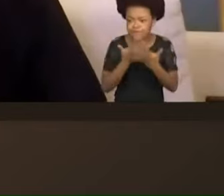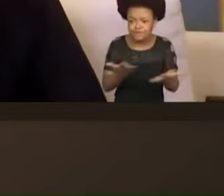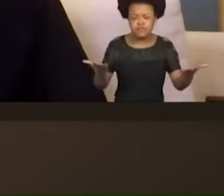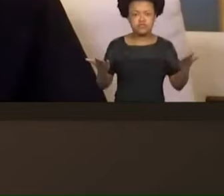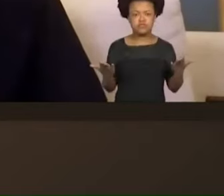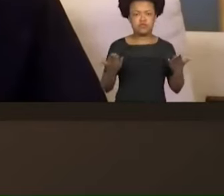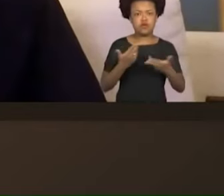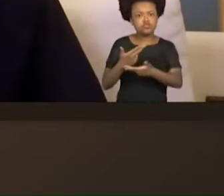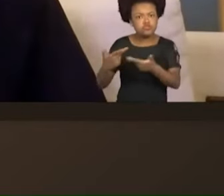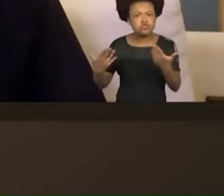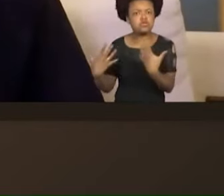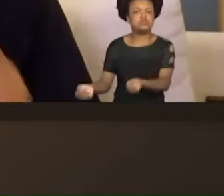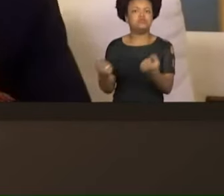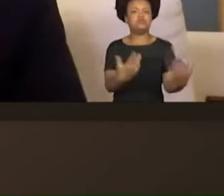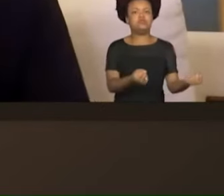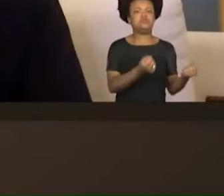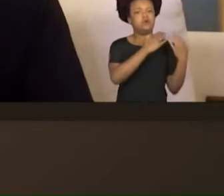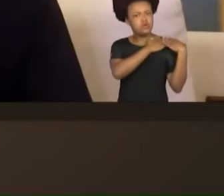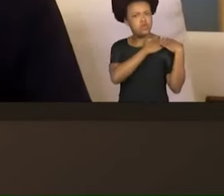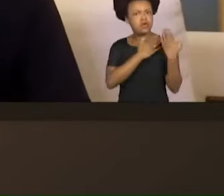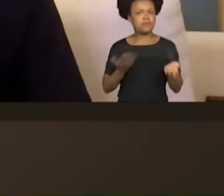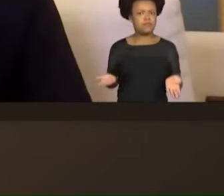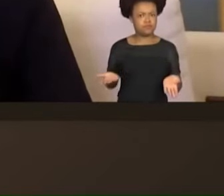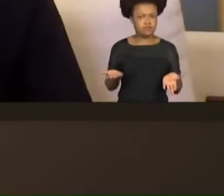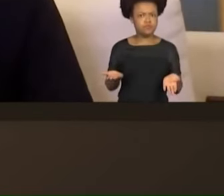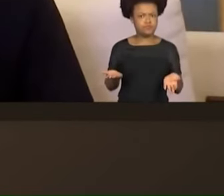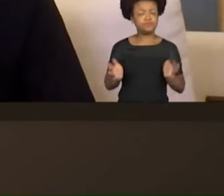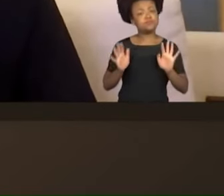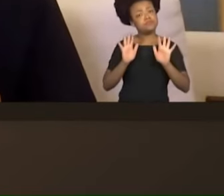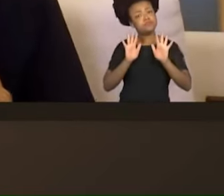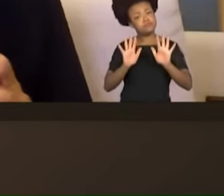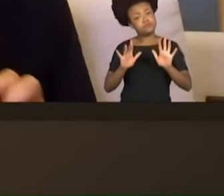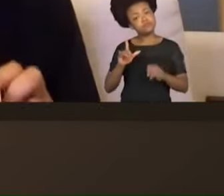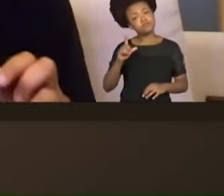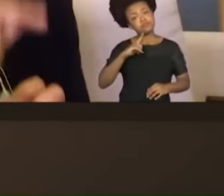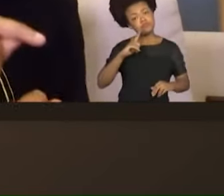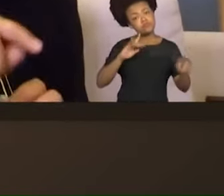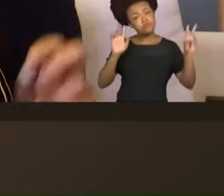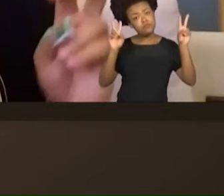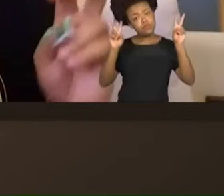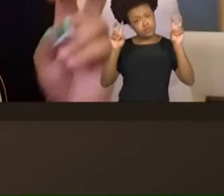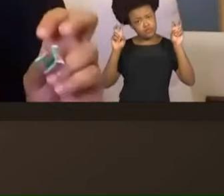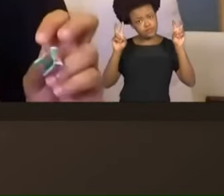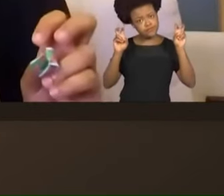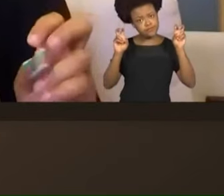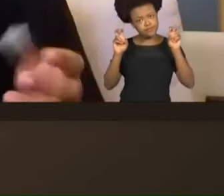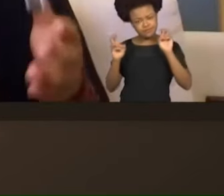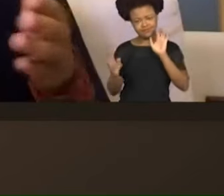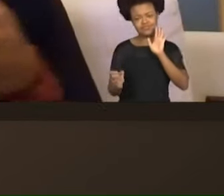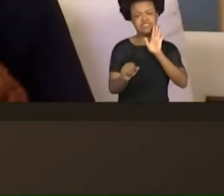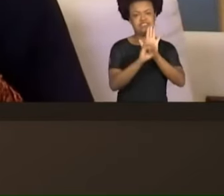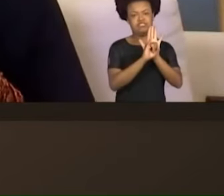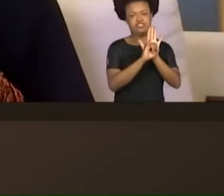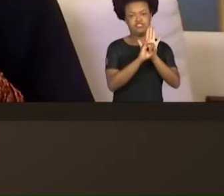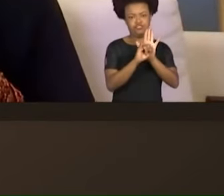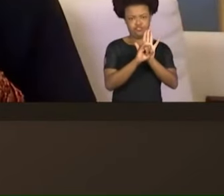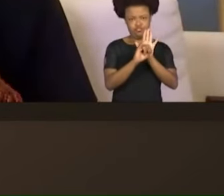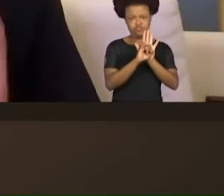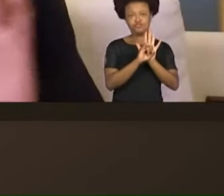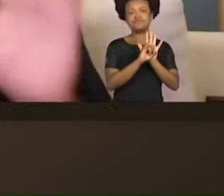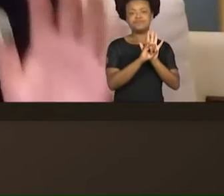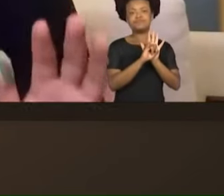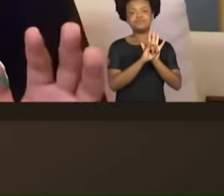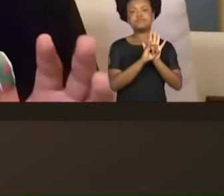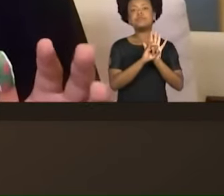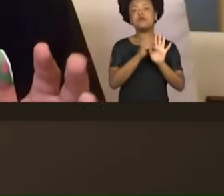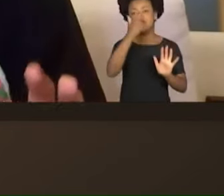né? Tanto o que a gente tem chamado de identitário, quanto os anti-identitário incorrem no mesmo erro,